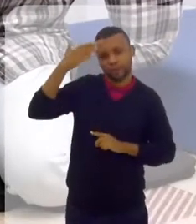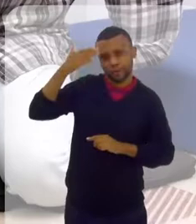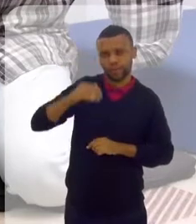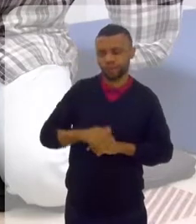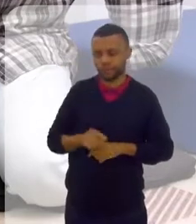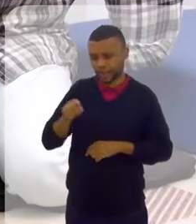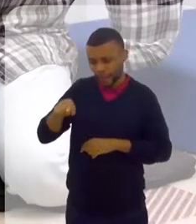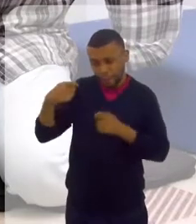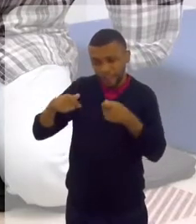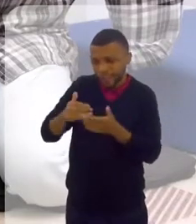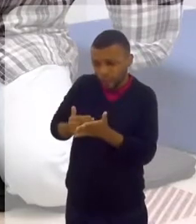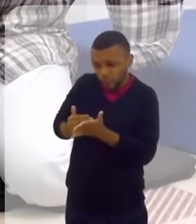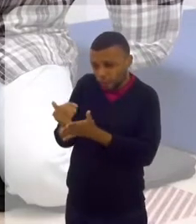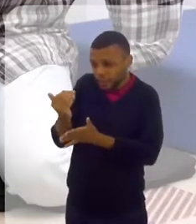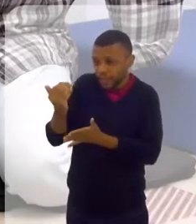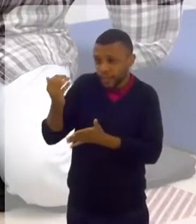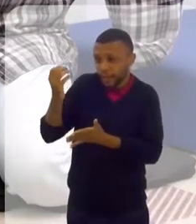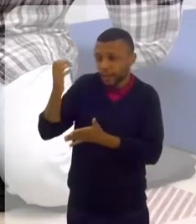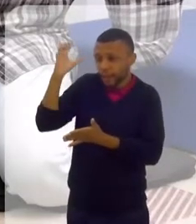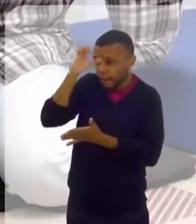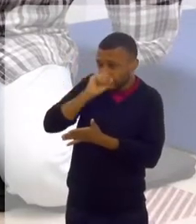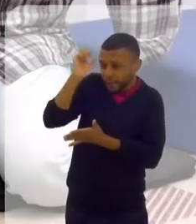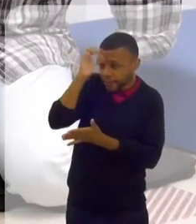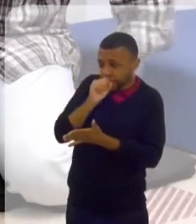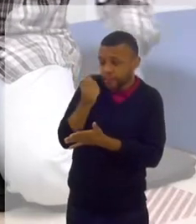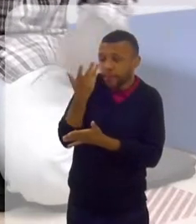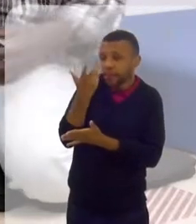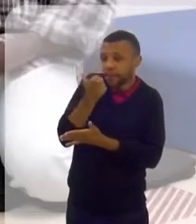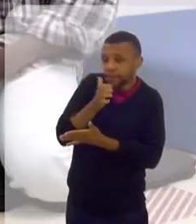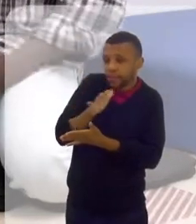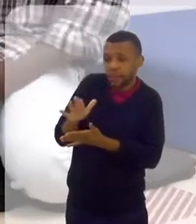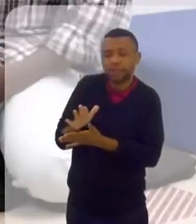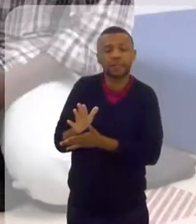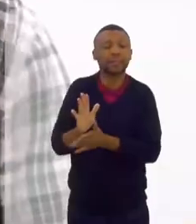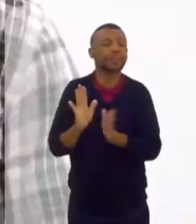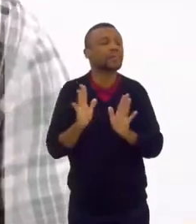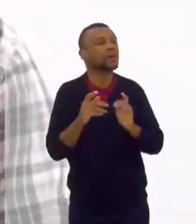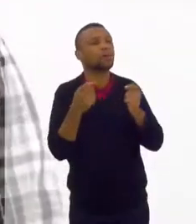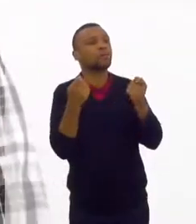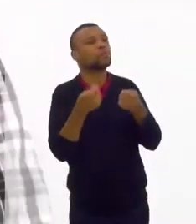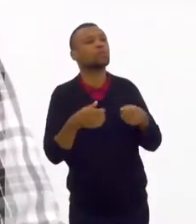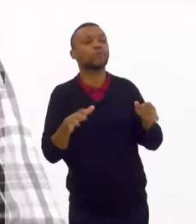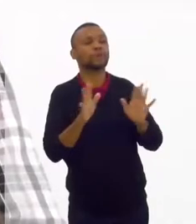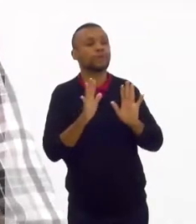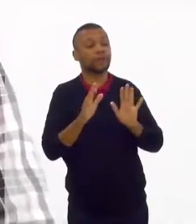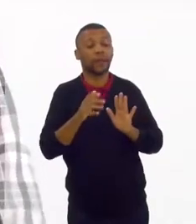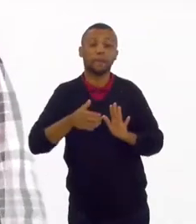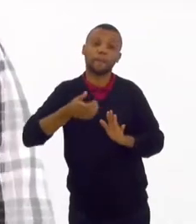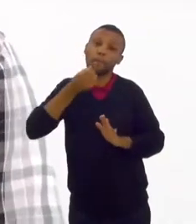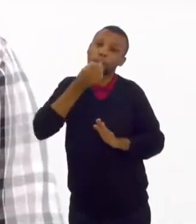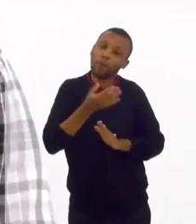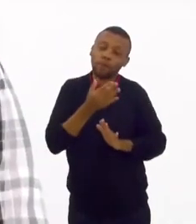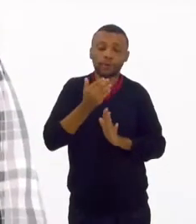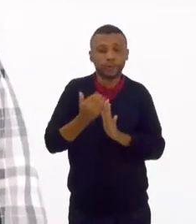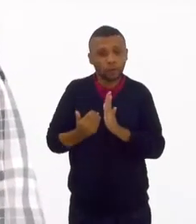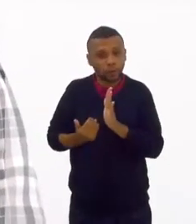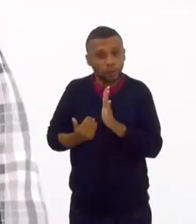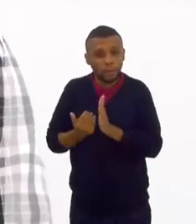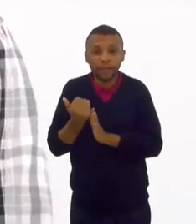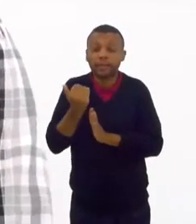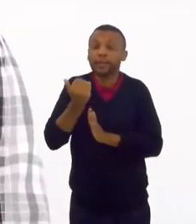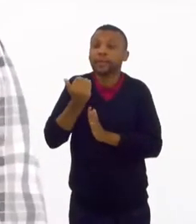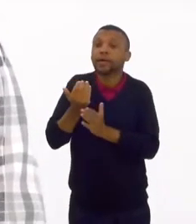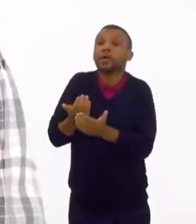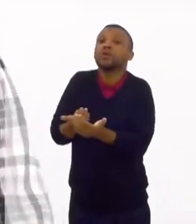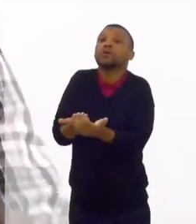tem que começar desde cedo esse aprendizado ou não? Não, nem necessariamente. Claro, é melhor tudo começar quando você